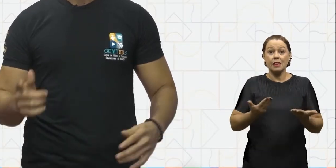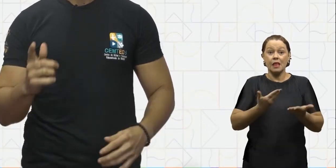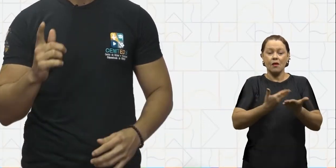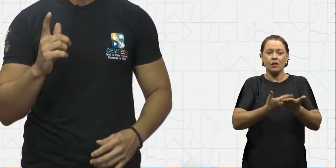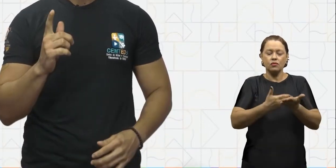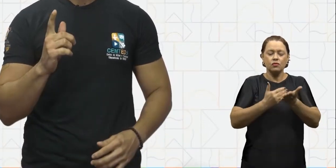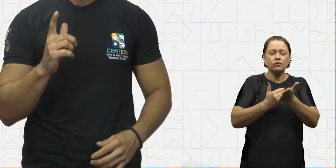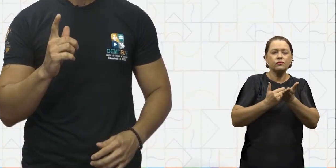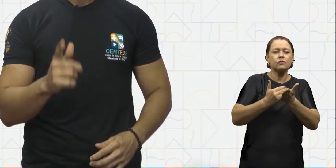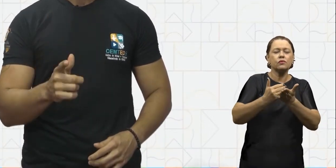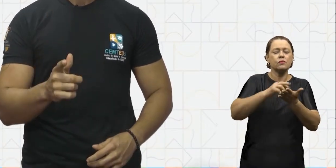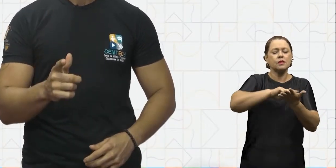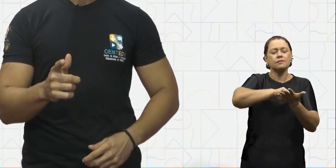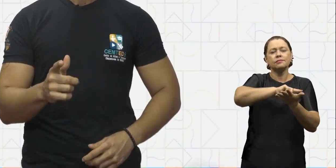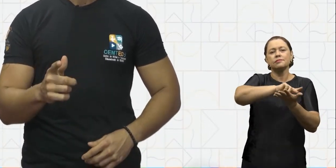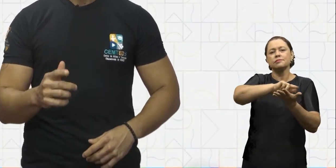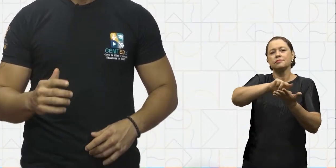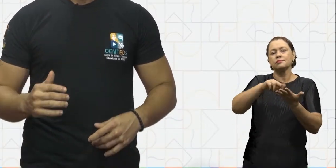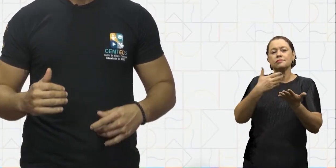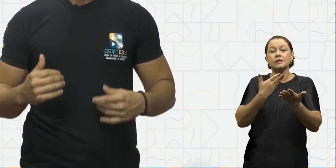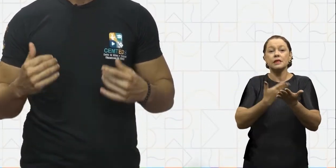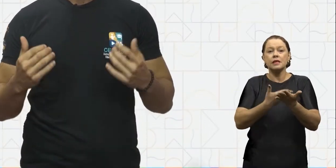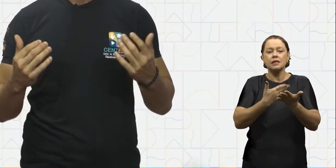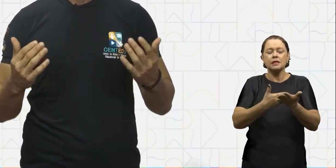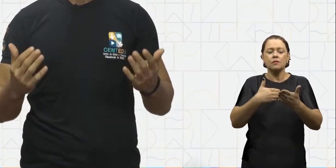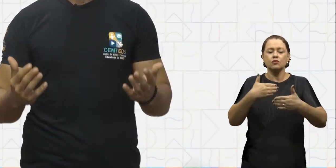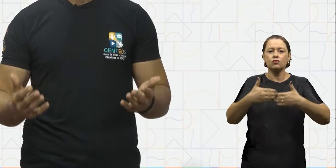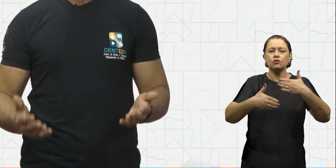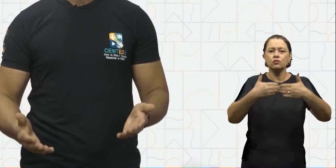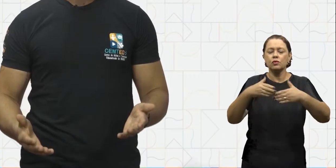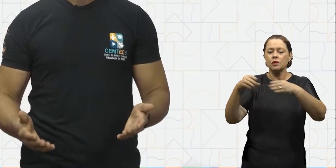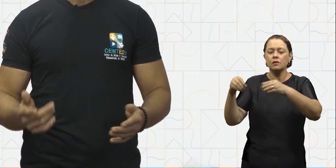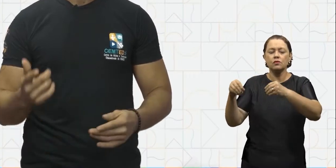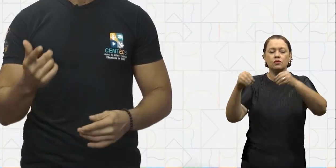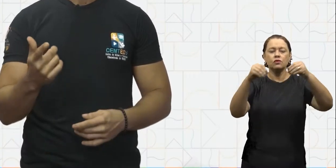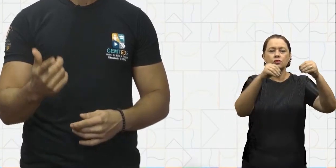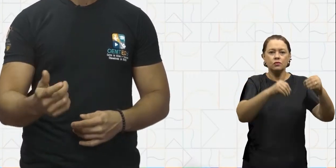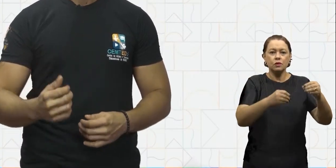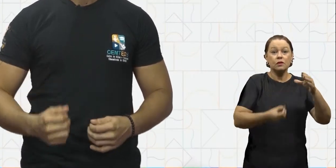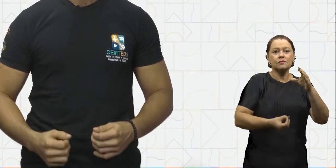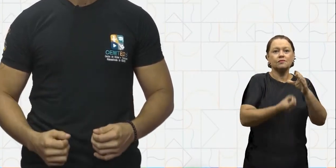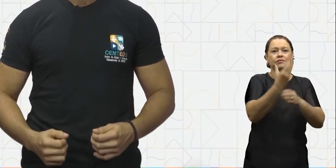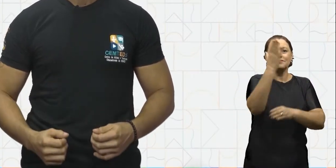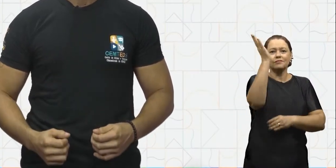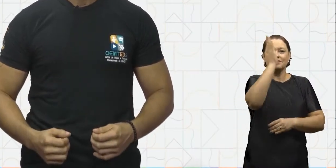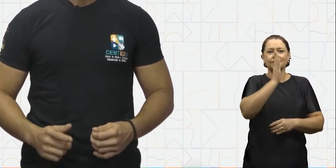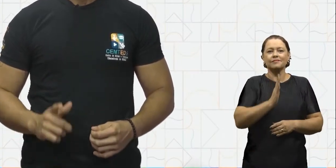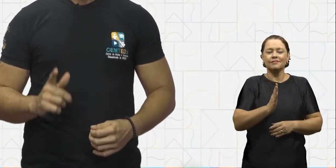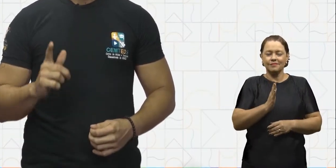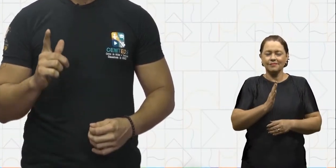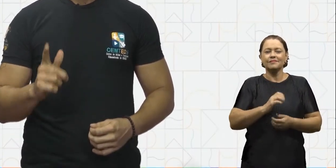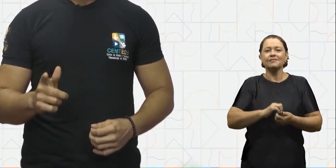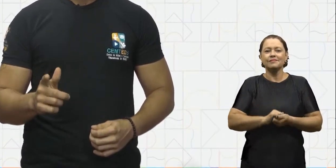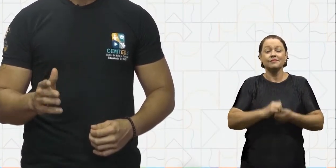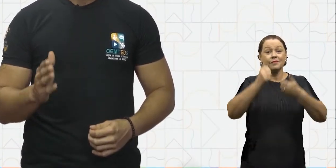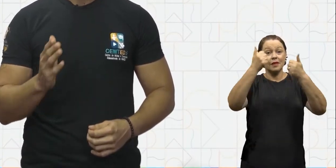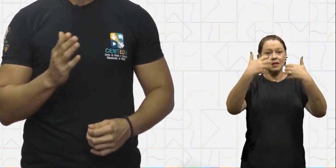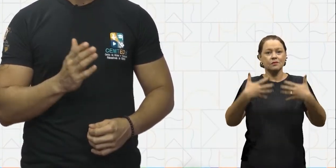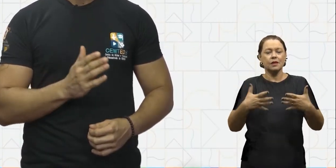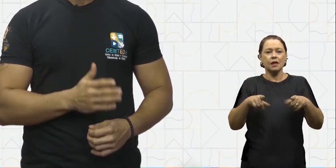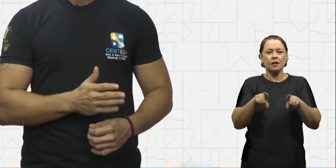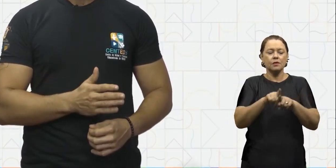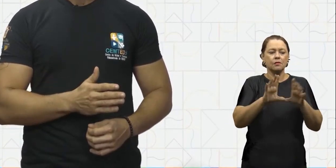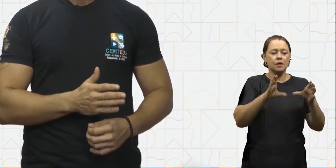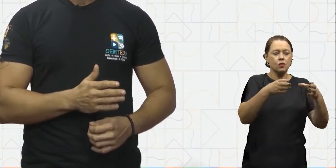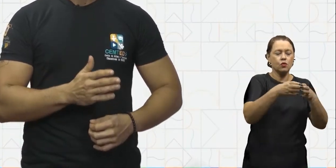hoje, vamos iniciar uma série de aulas sobre os processos migratórios para a formação do Brasil. Falaremos sobre